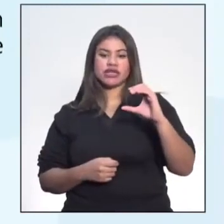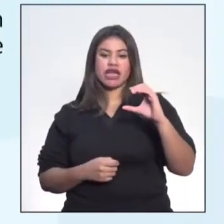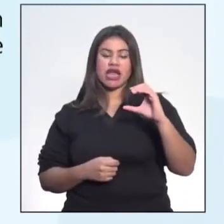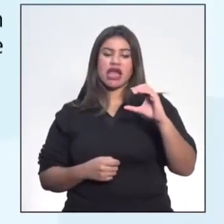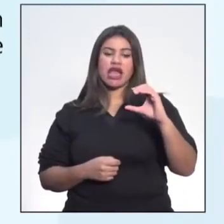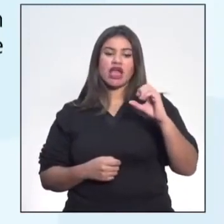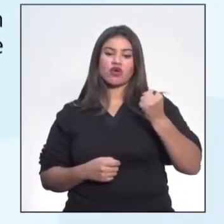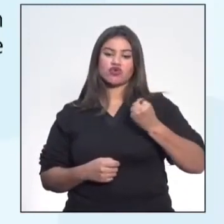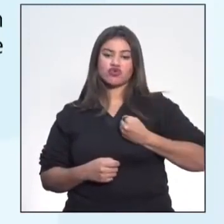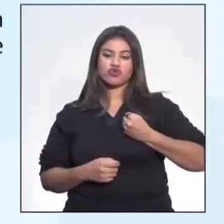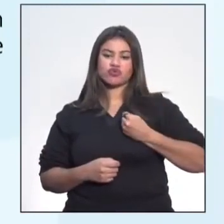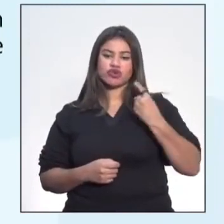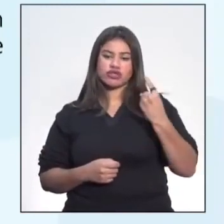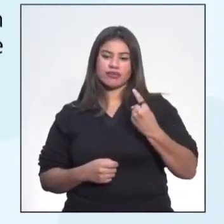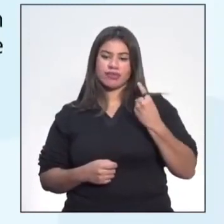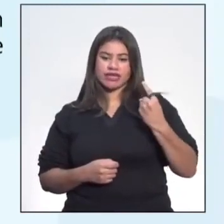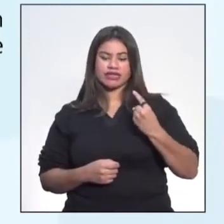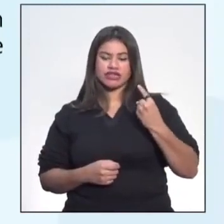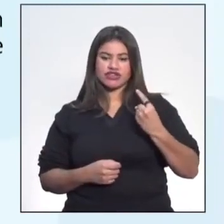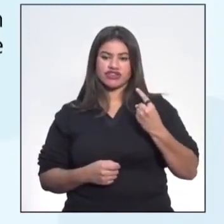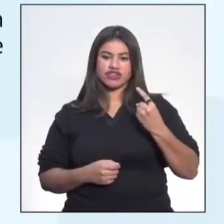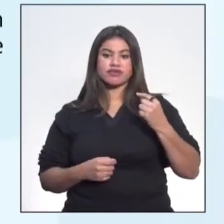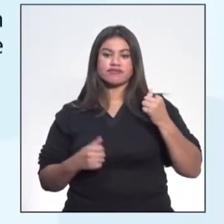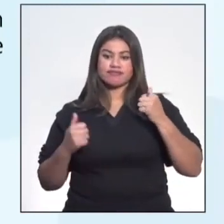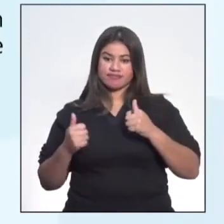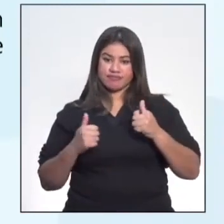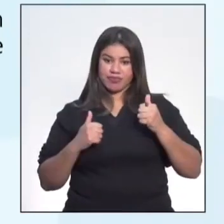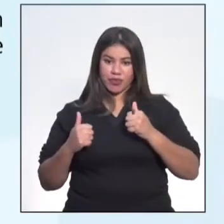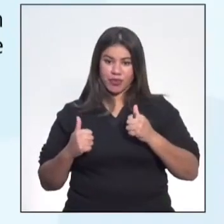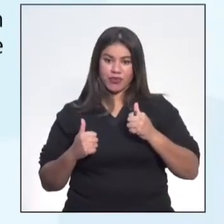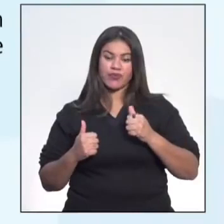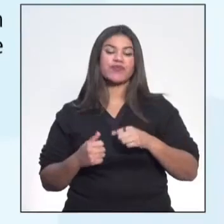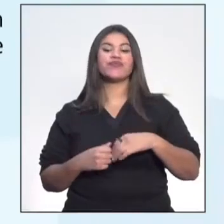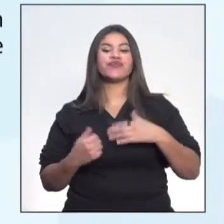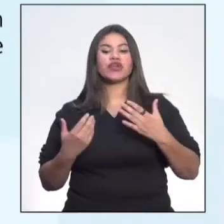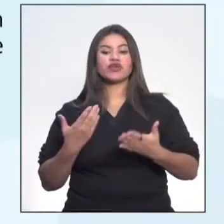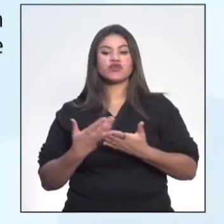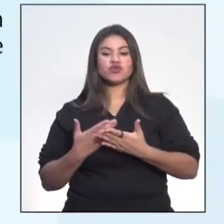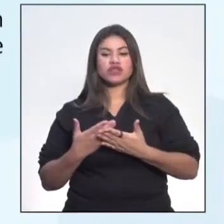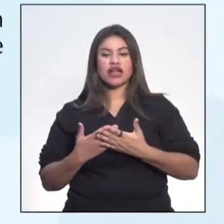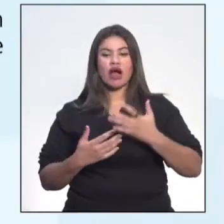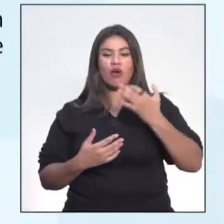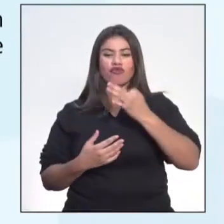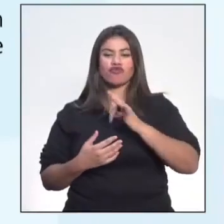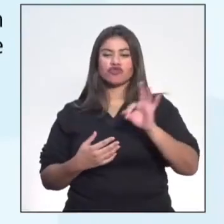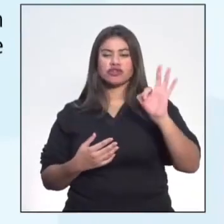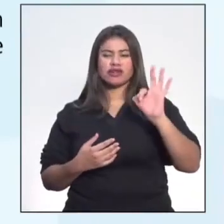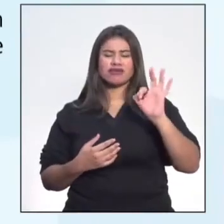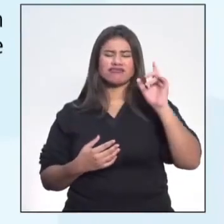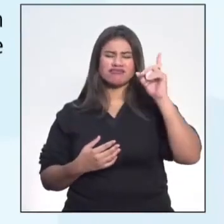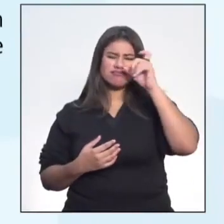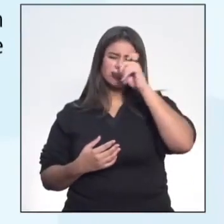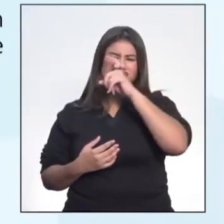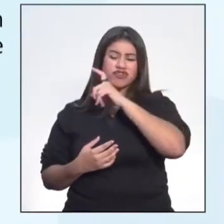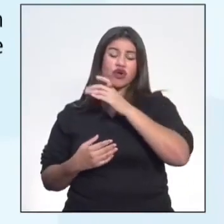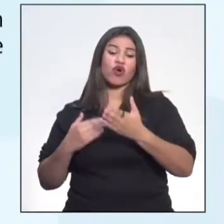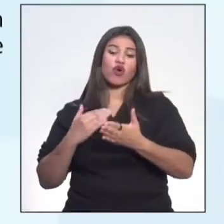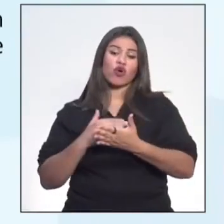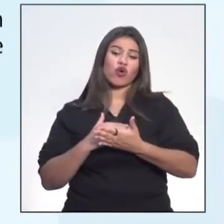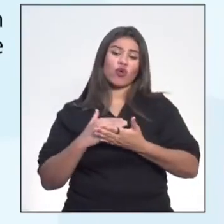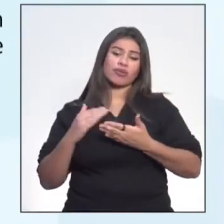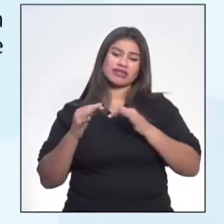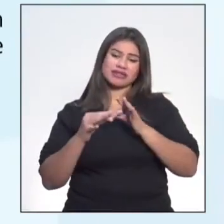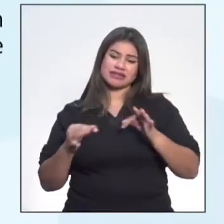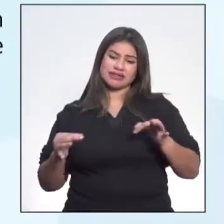lá na função do primeiro grau. Tudo bem até aqui? Bom, para a gente estudar uma função tão complicada, vamos começar de um jeito